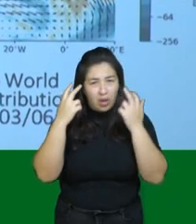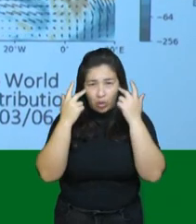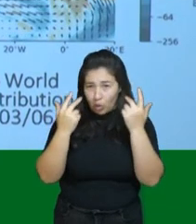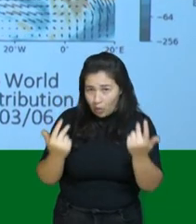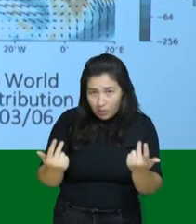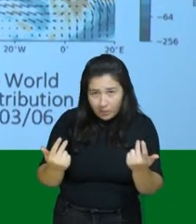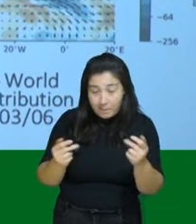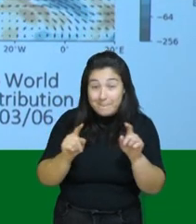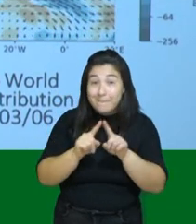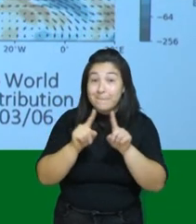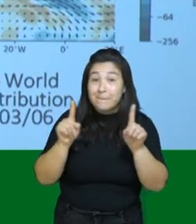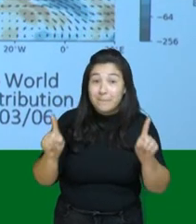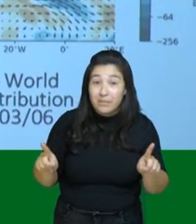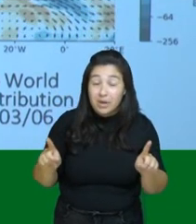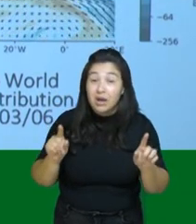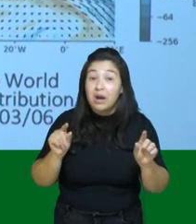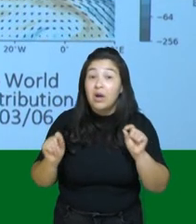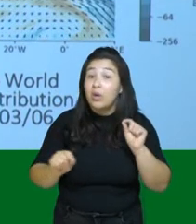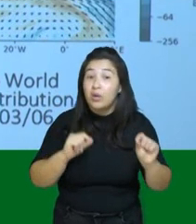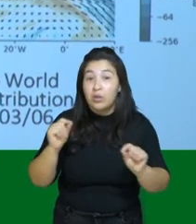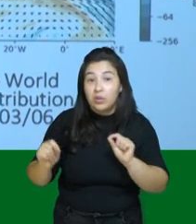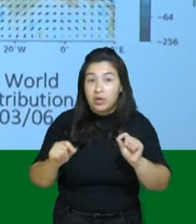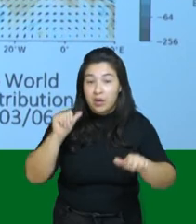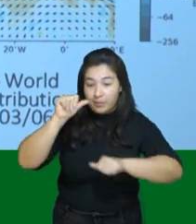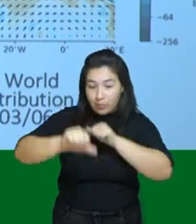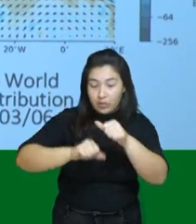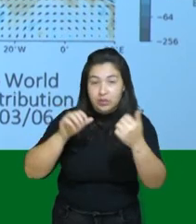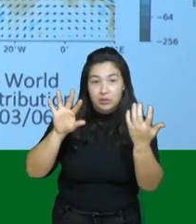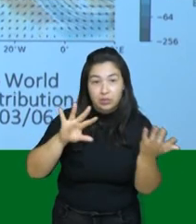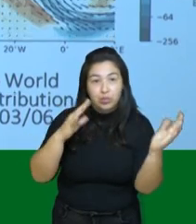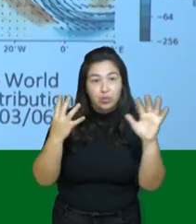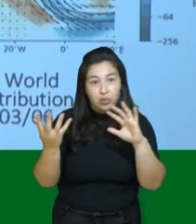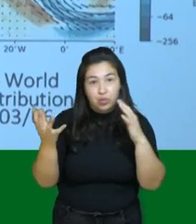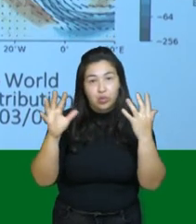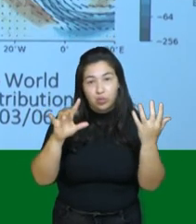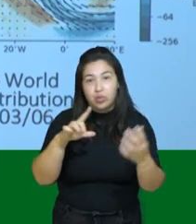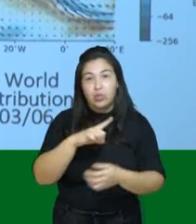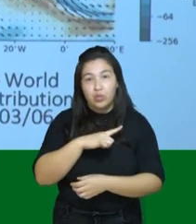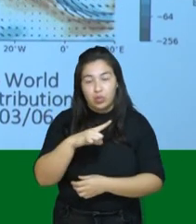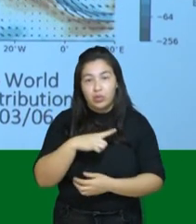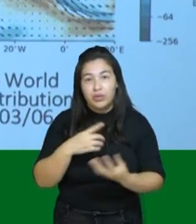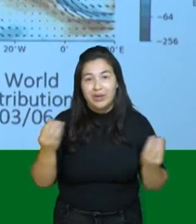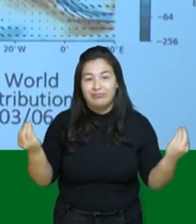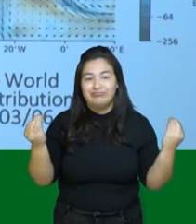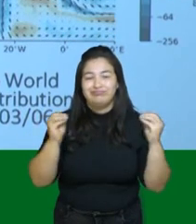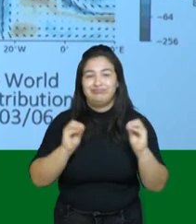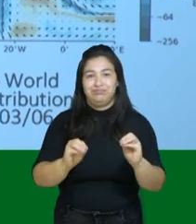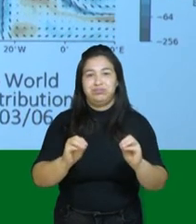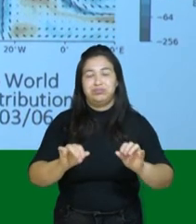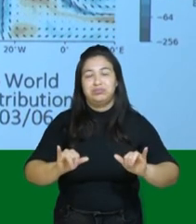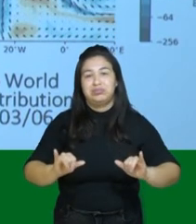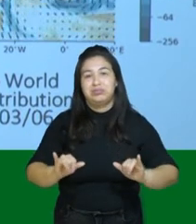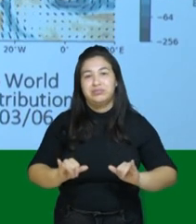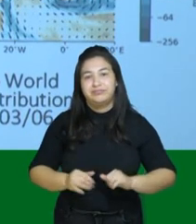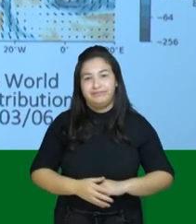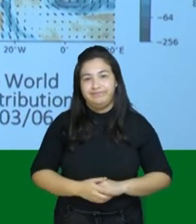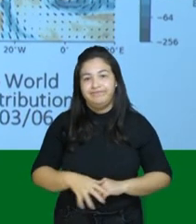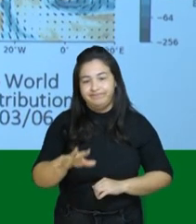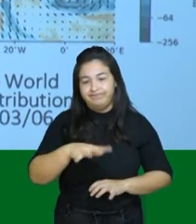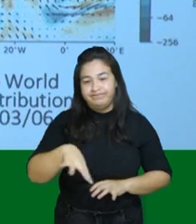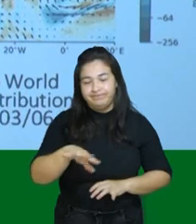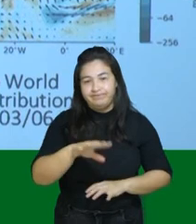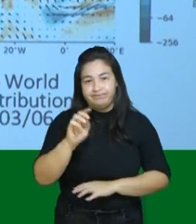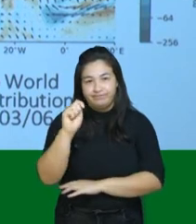vocês, mas... as mudanças climáticas tiveram um impacto ou